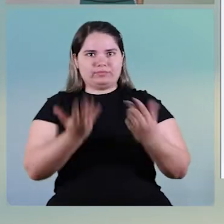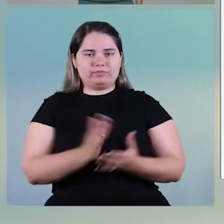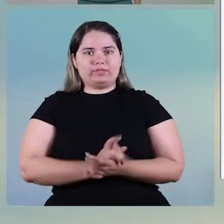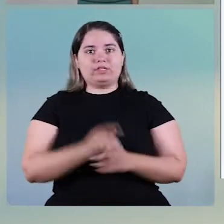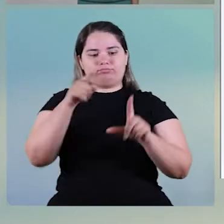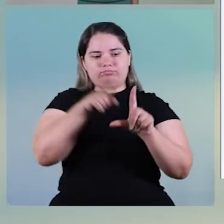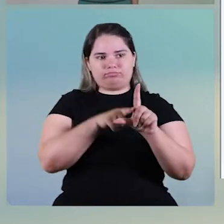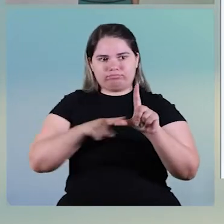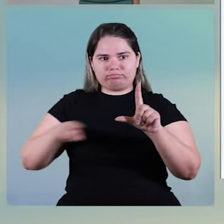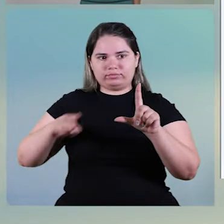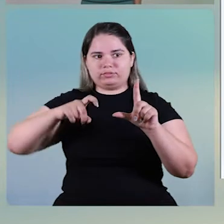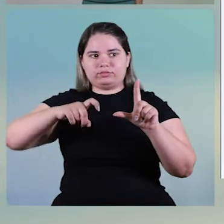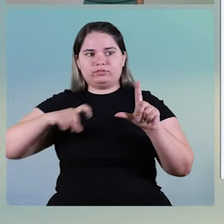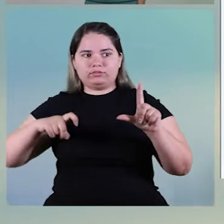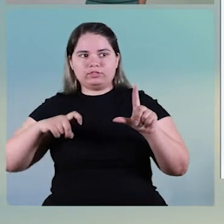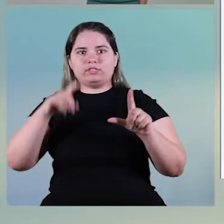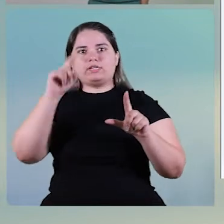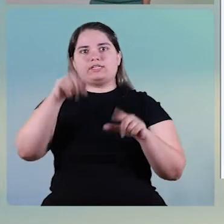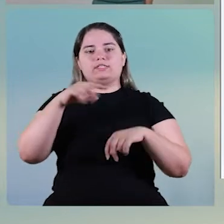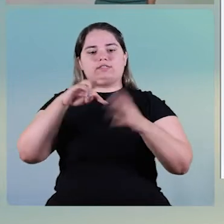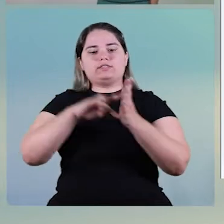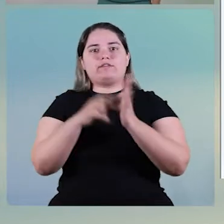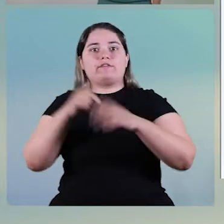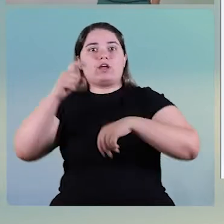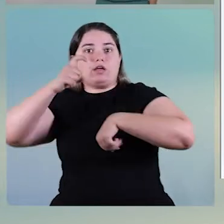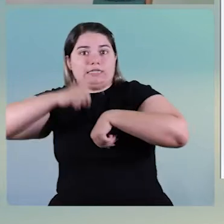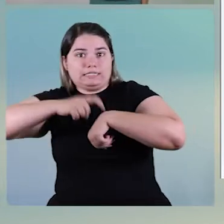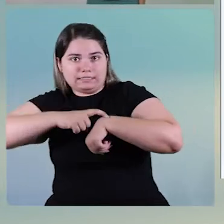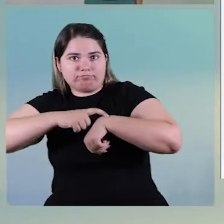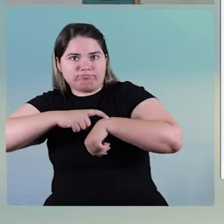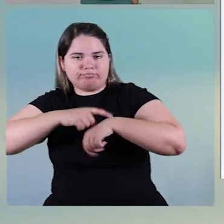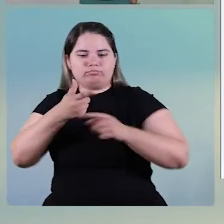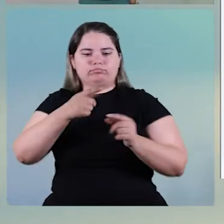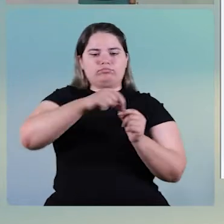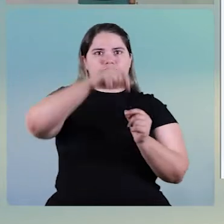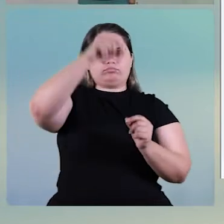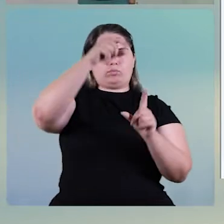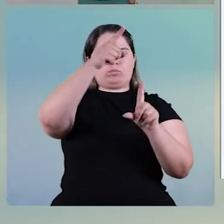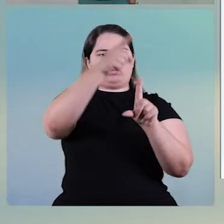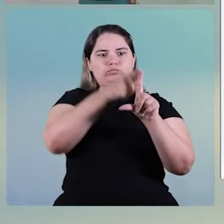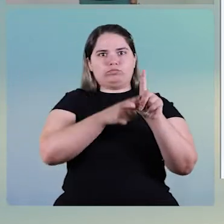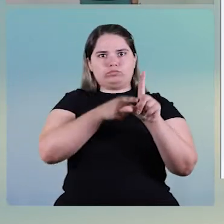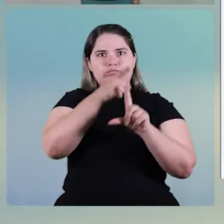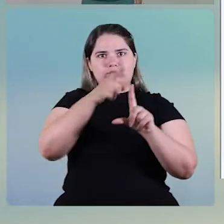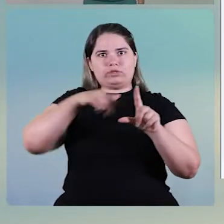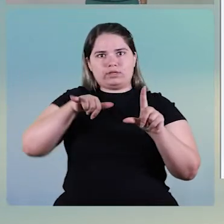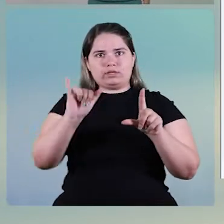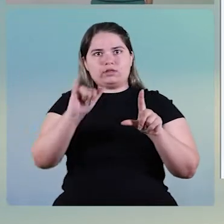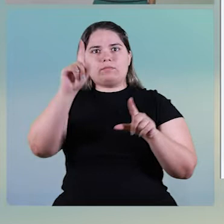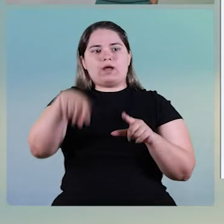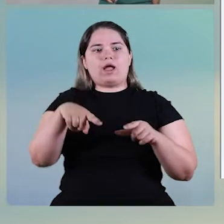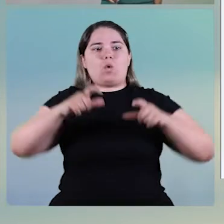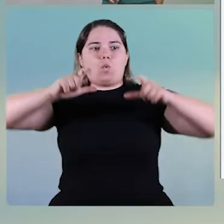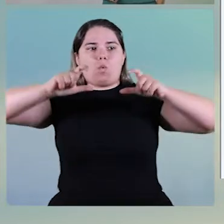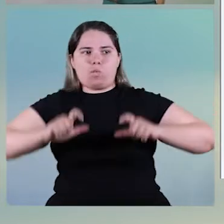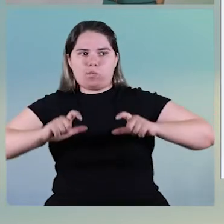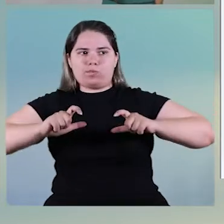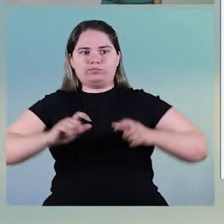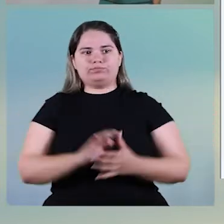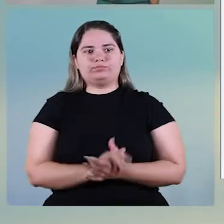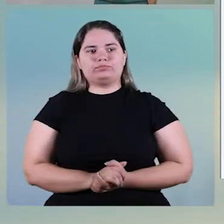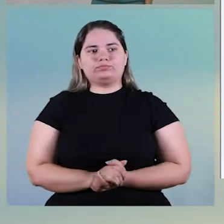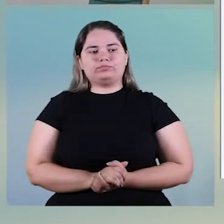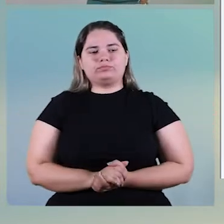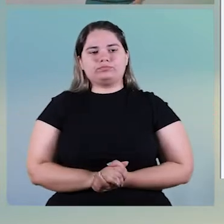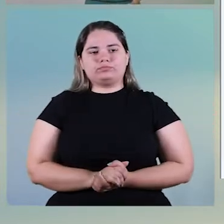eixo X vai representar o eixo dos tempos e o eixo Y vai representar o eixo dos espaços ou posição. E aí